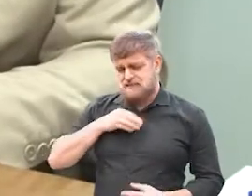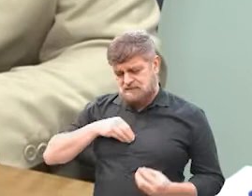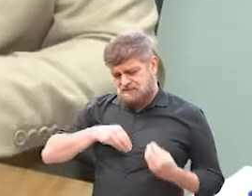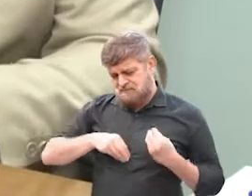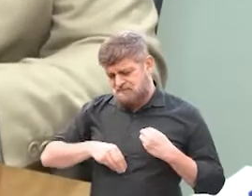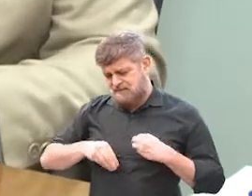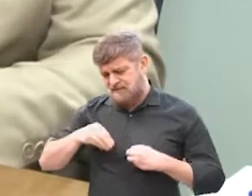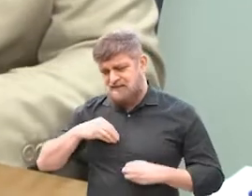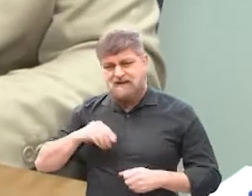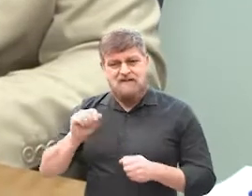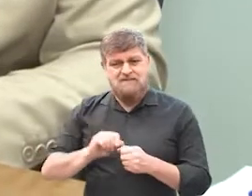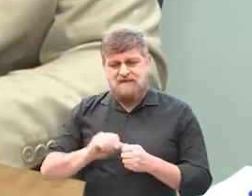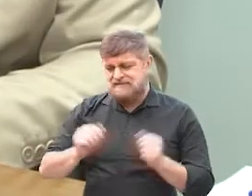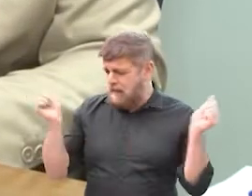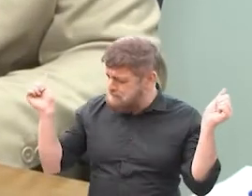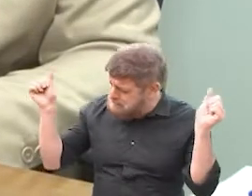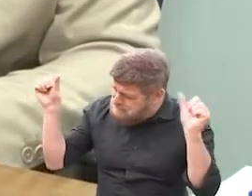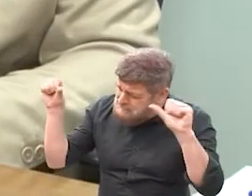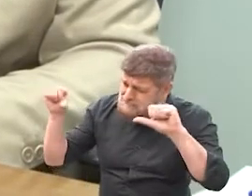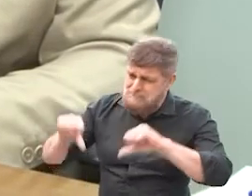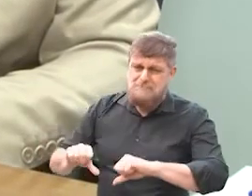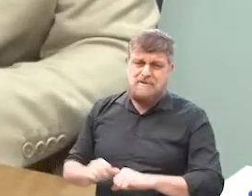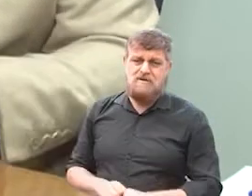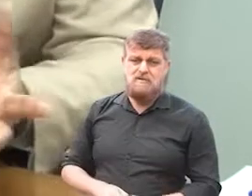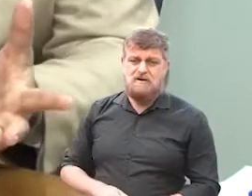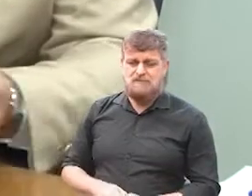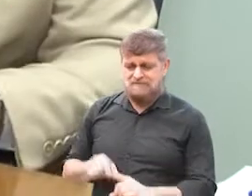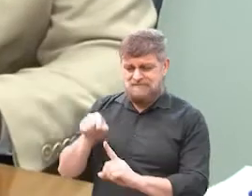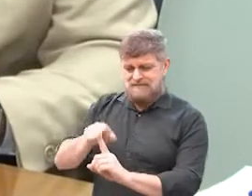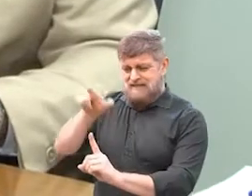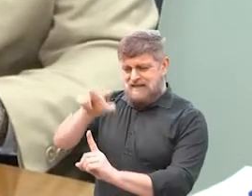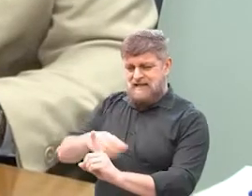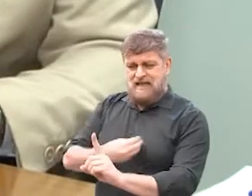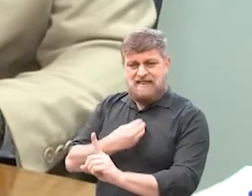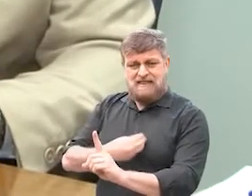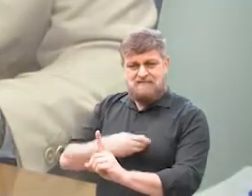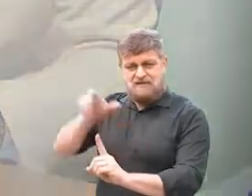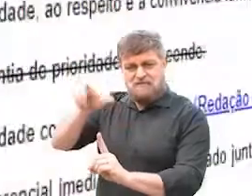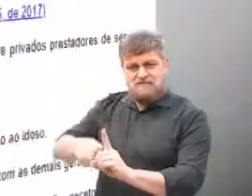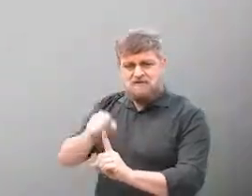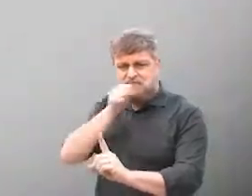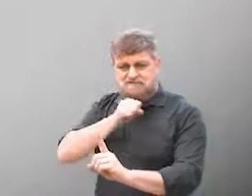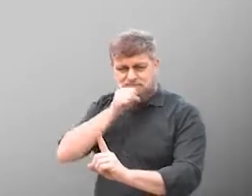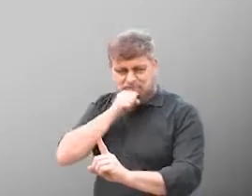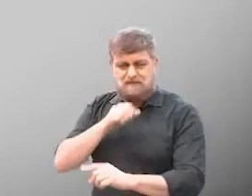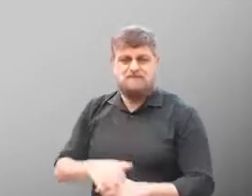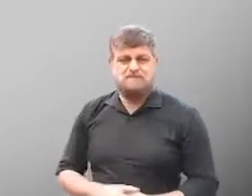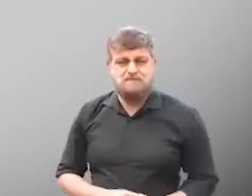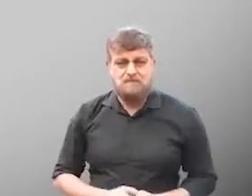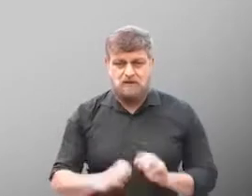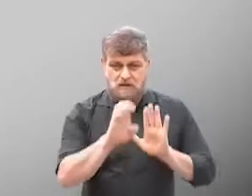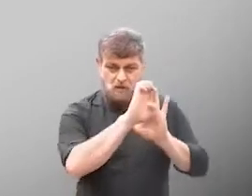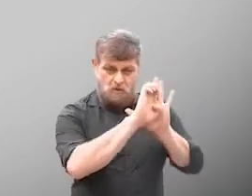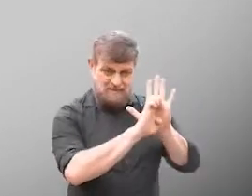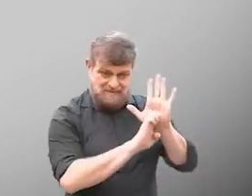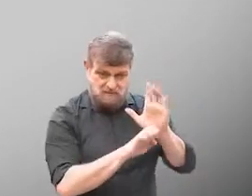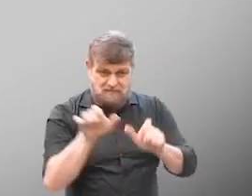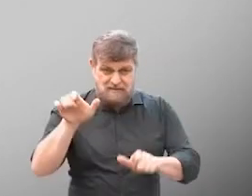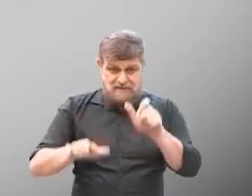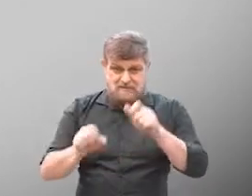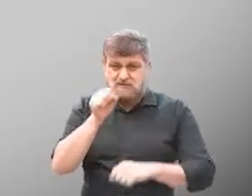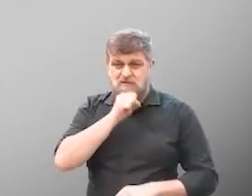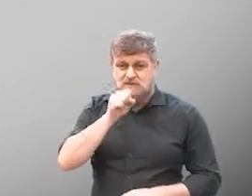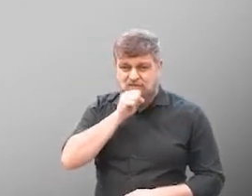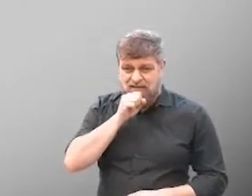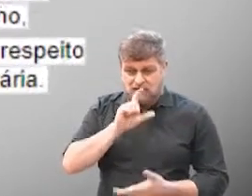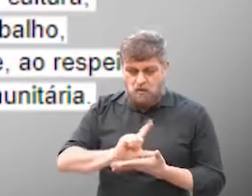o que pior pode acontecer para um relacionamento quando há uma agressão. O Estatuto do Idoso define em primeiro lugar